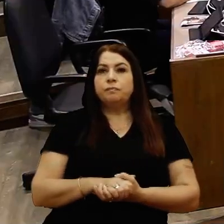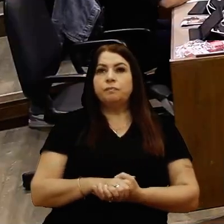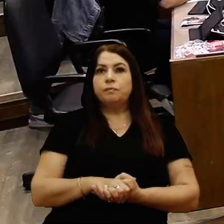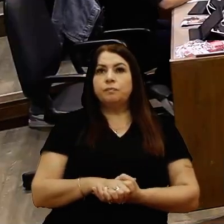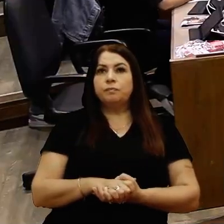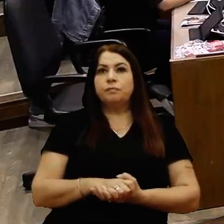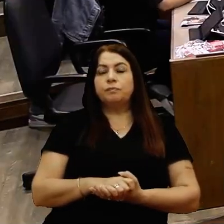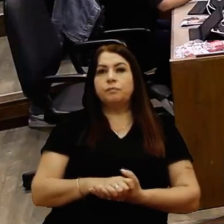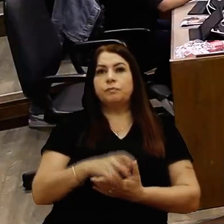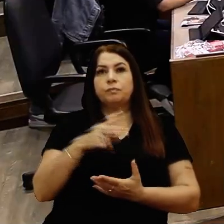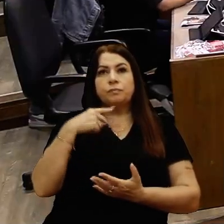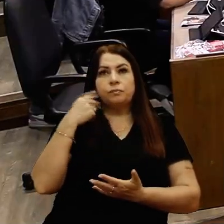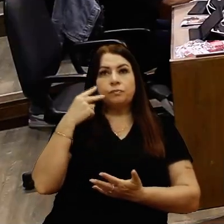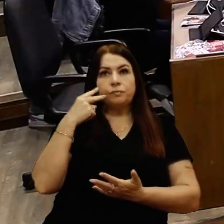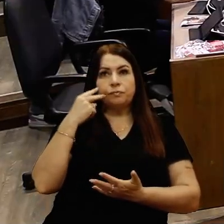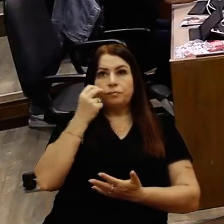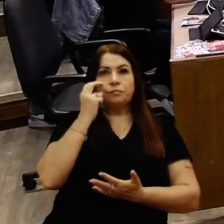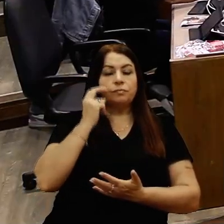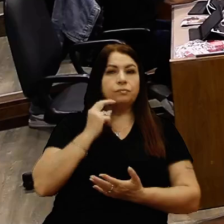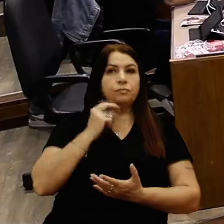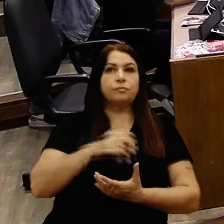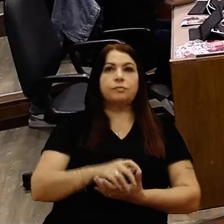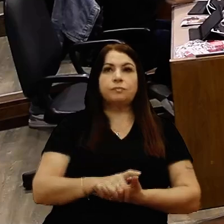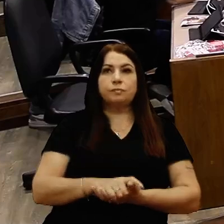Com a palavra, vereador Daniel Santos.